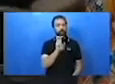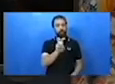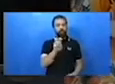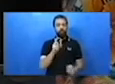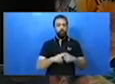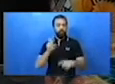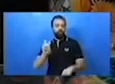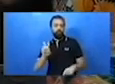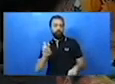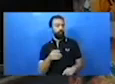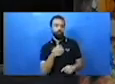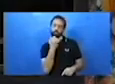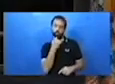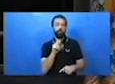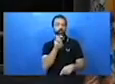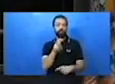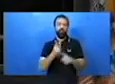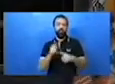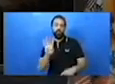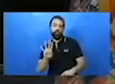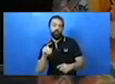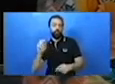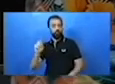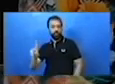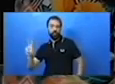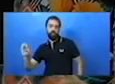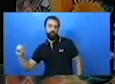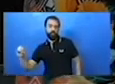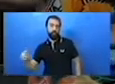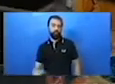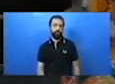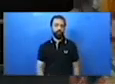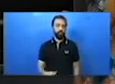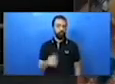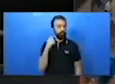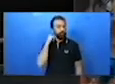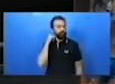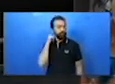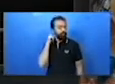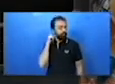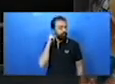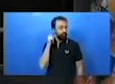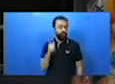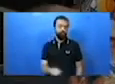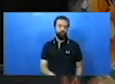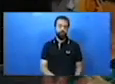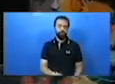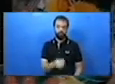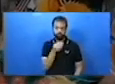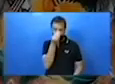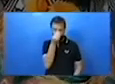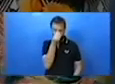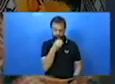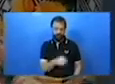5 vezes 4, eu tenho 20 palitos, eu tenho o total. Olha lá o meu inteiro, tudo que eu